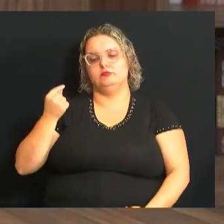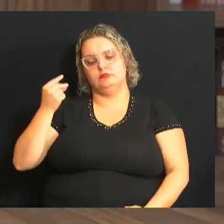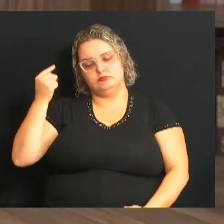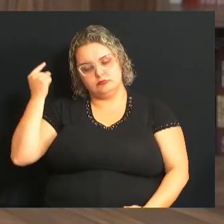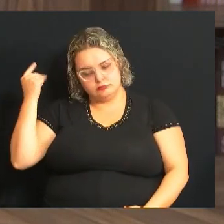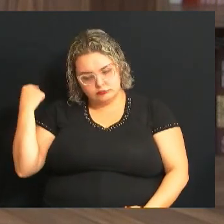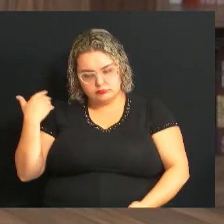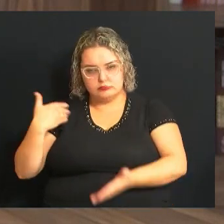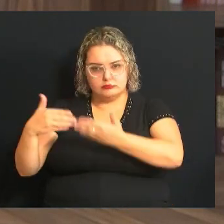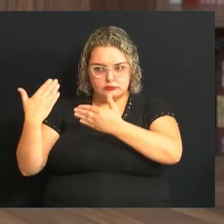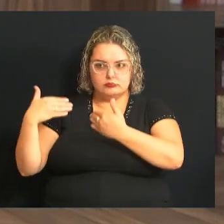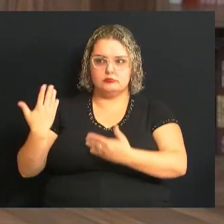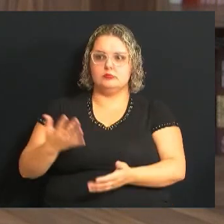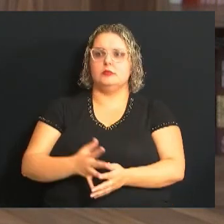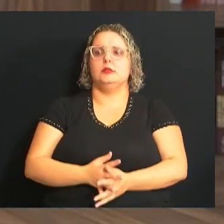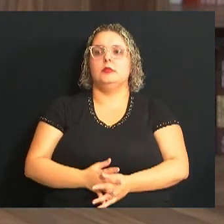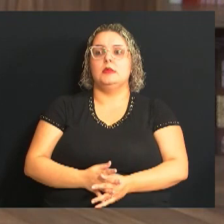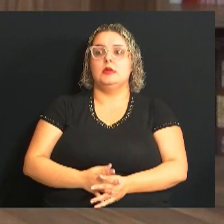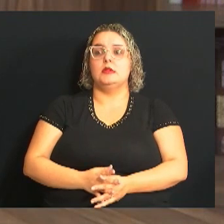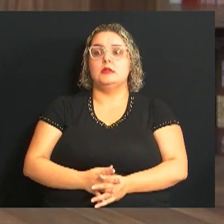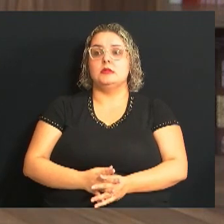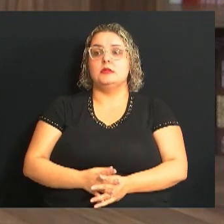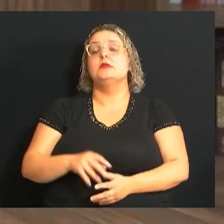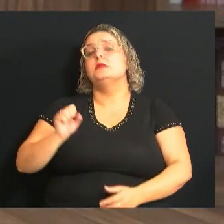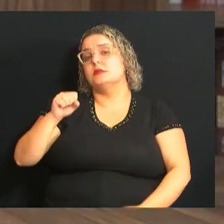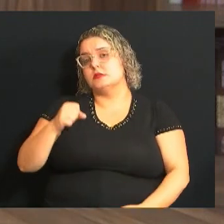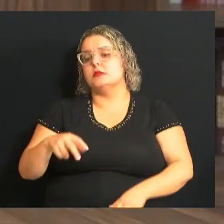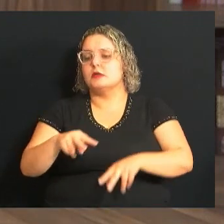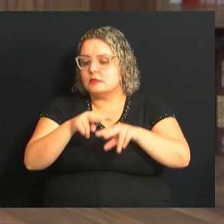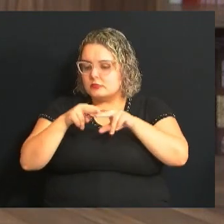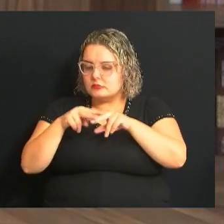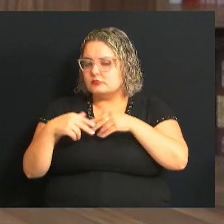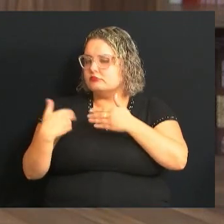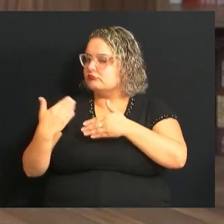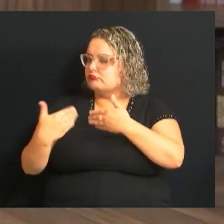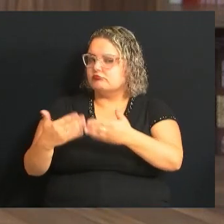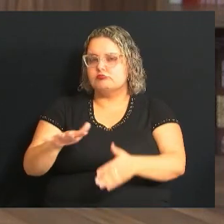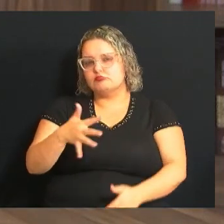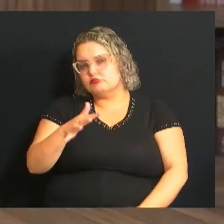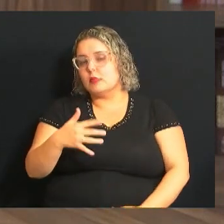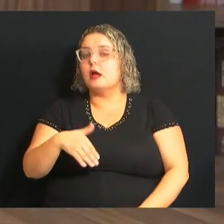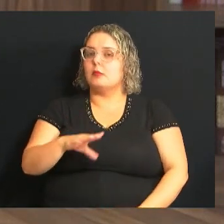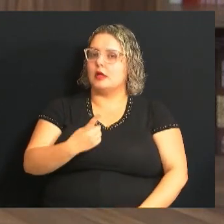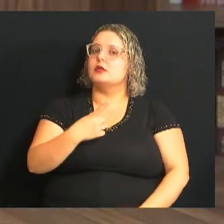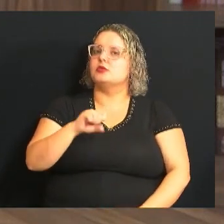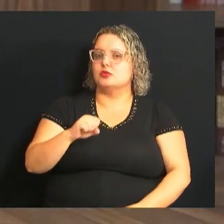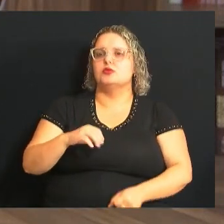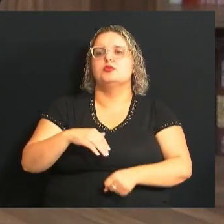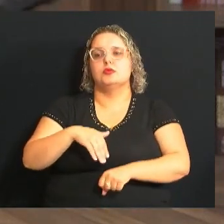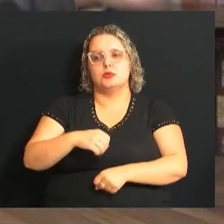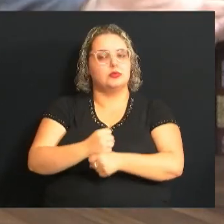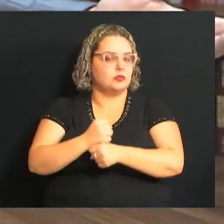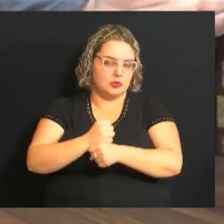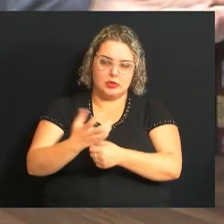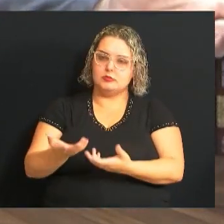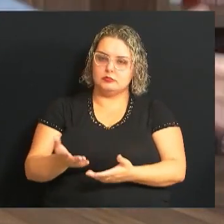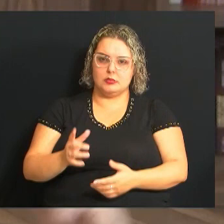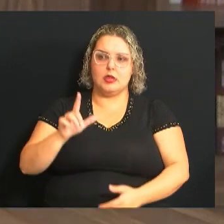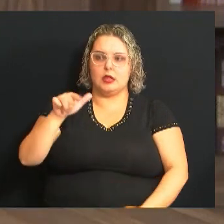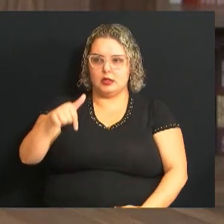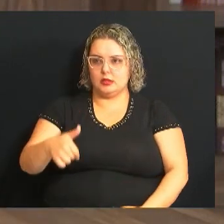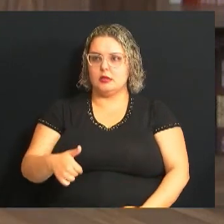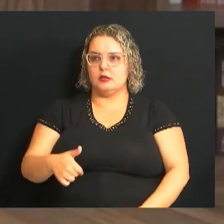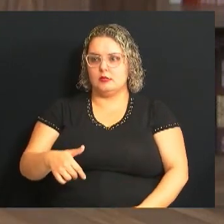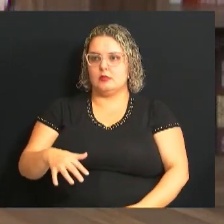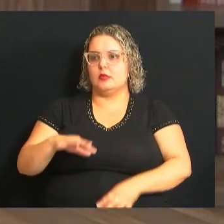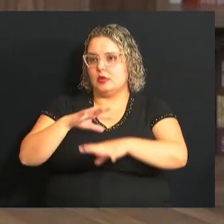não é mesmo? Sim, essa revisão da vida toda está tramitando há mais de 18 anos. Aí depois passou para o Superior Tribunal